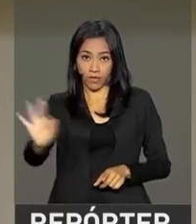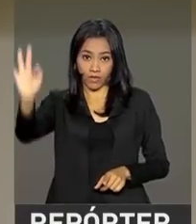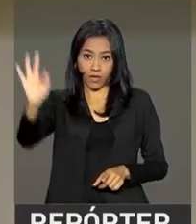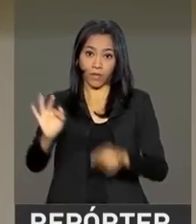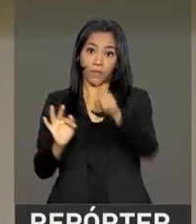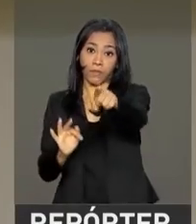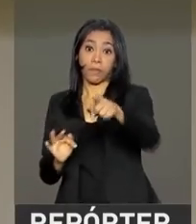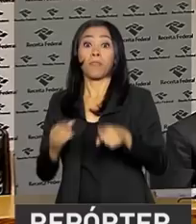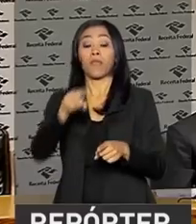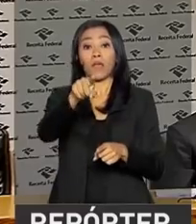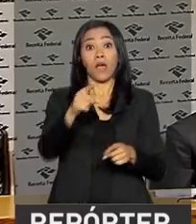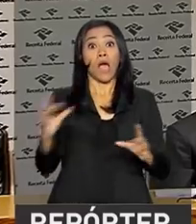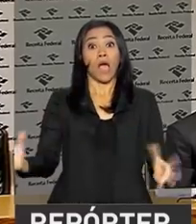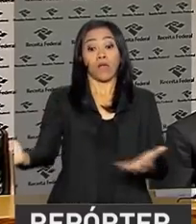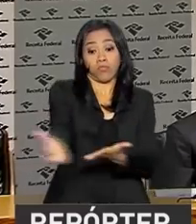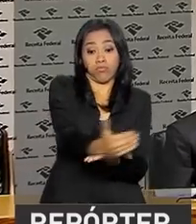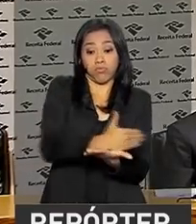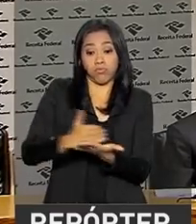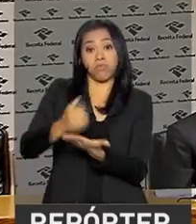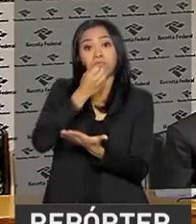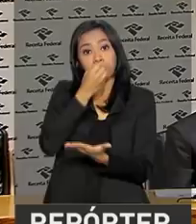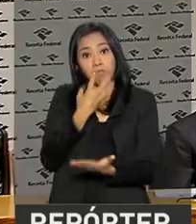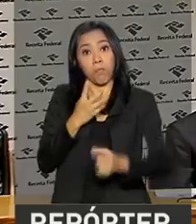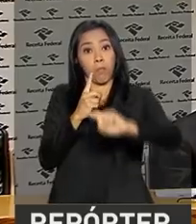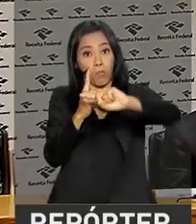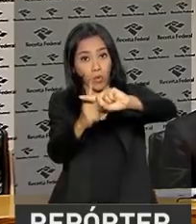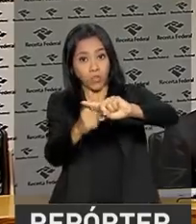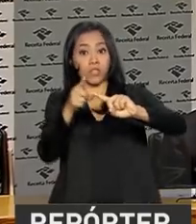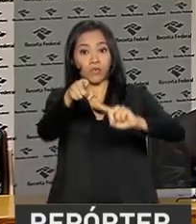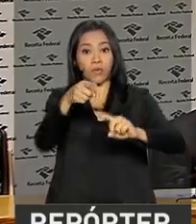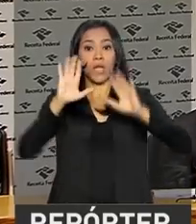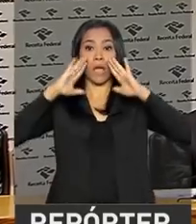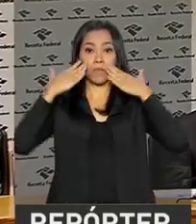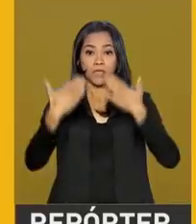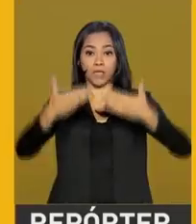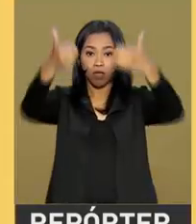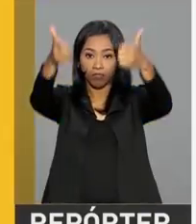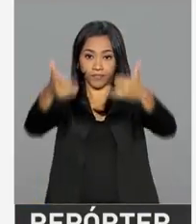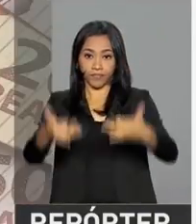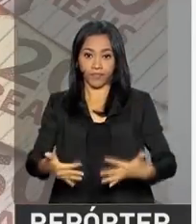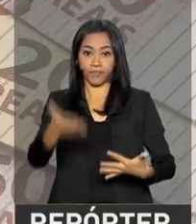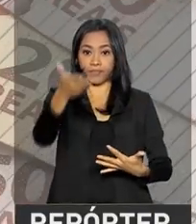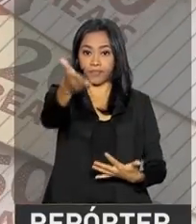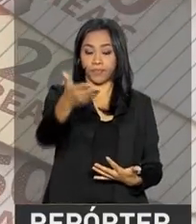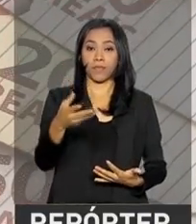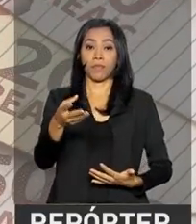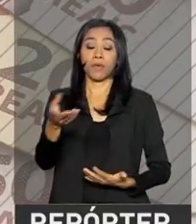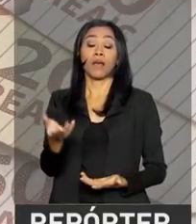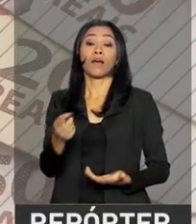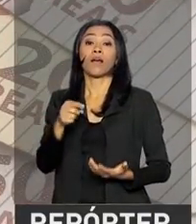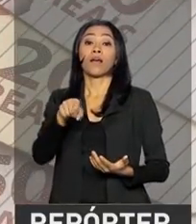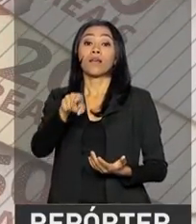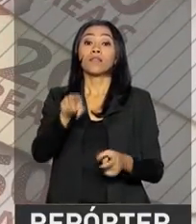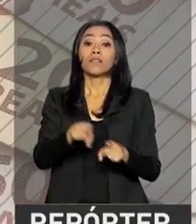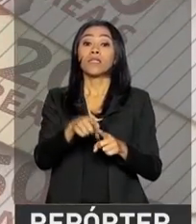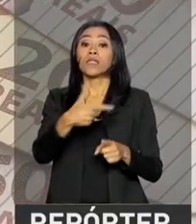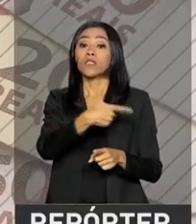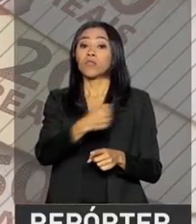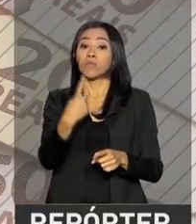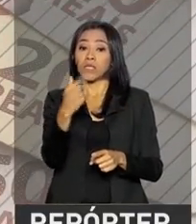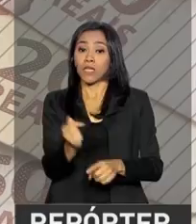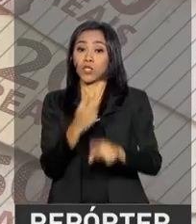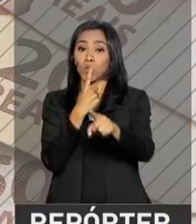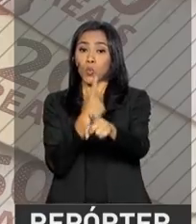e contribuições federais foram apresentados em um balanço feito pela receita federal em 2017 o governo arrecadou mais de um